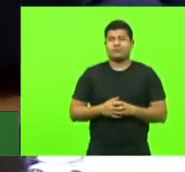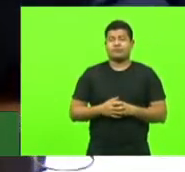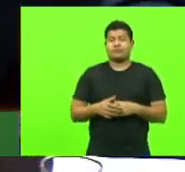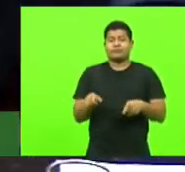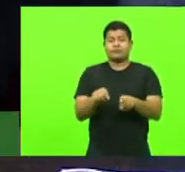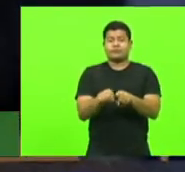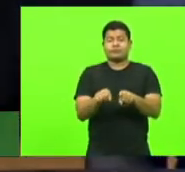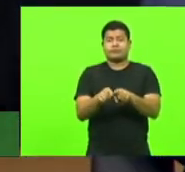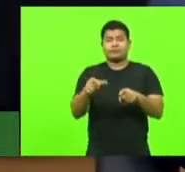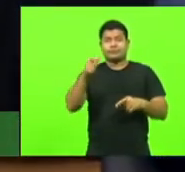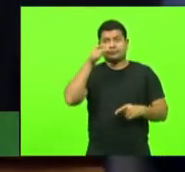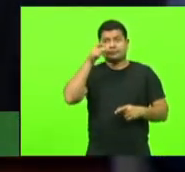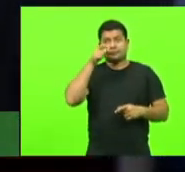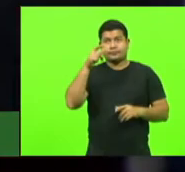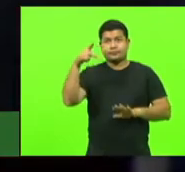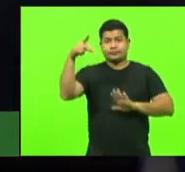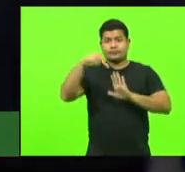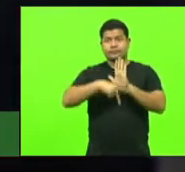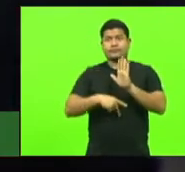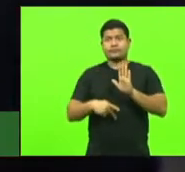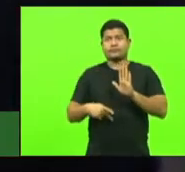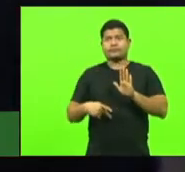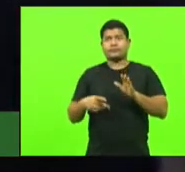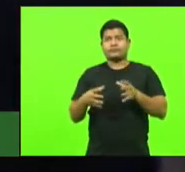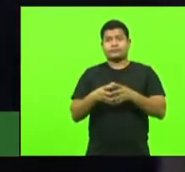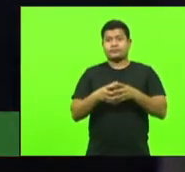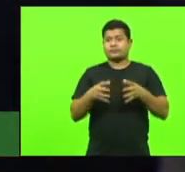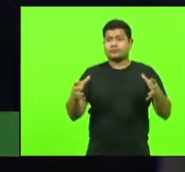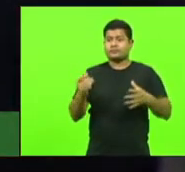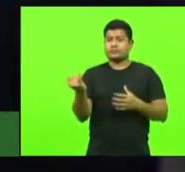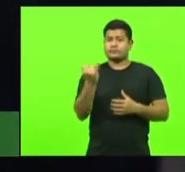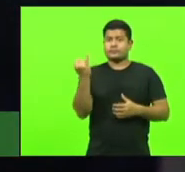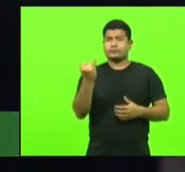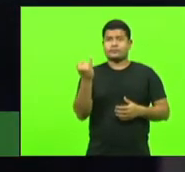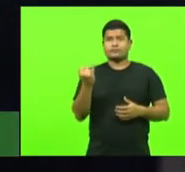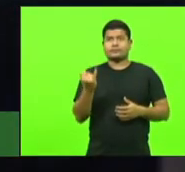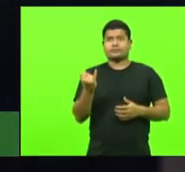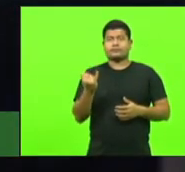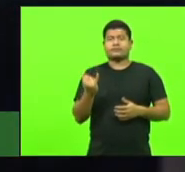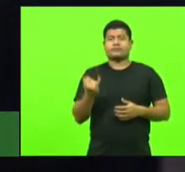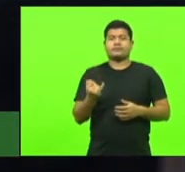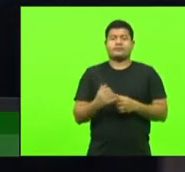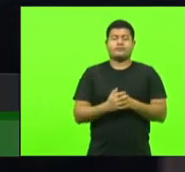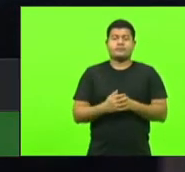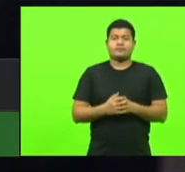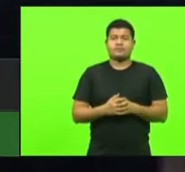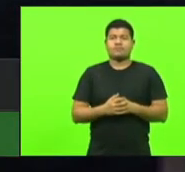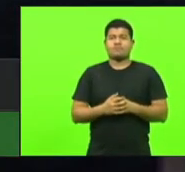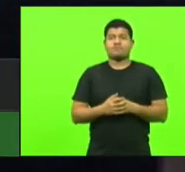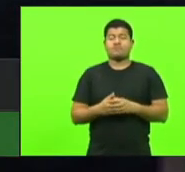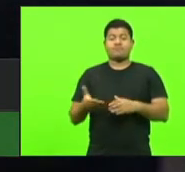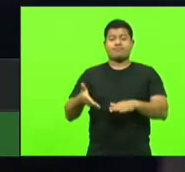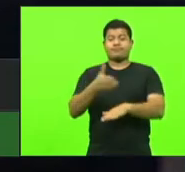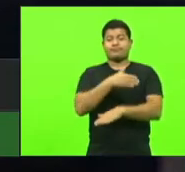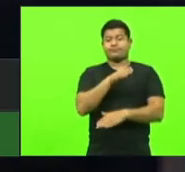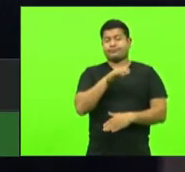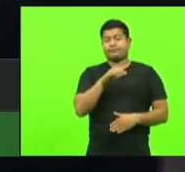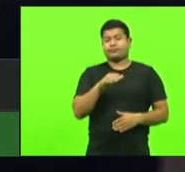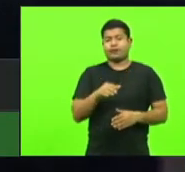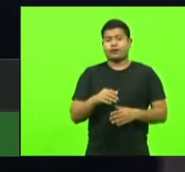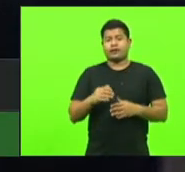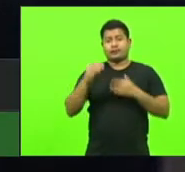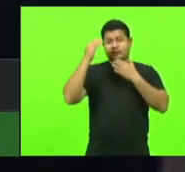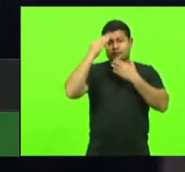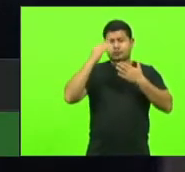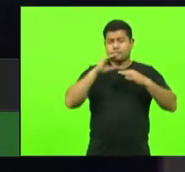agora. Projeto de grande importância para a Serra Catarinense. Quero agradecer a todos os relatores, as